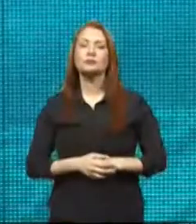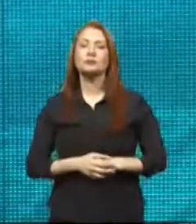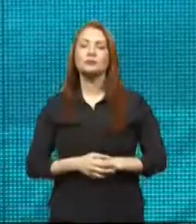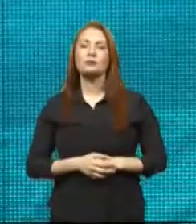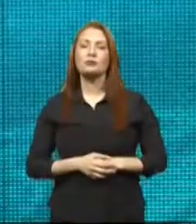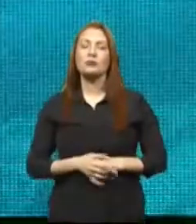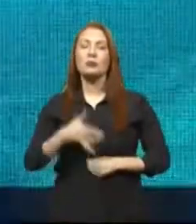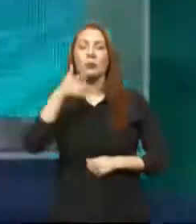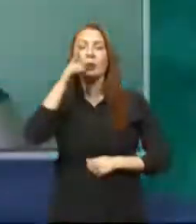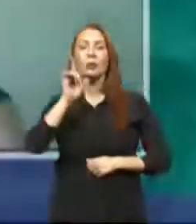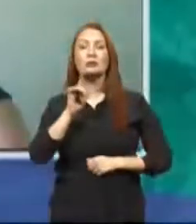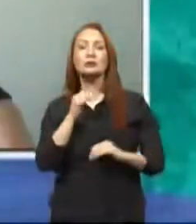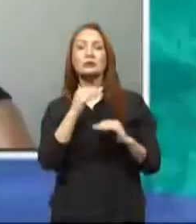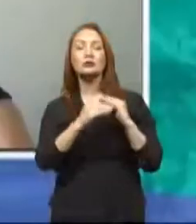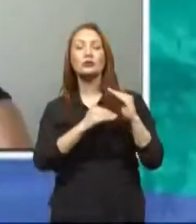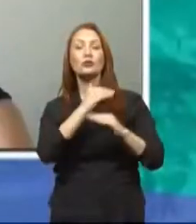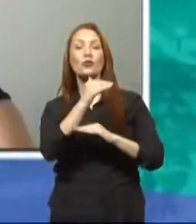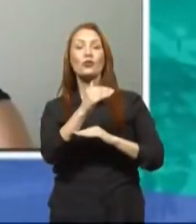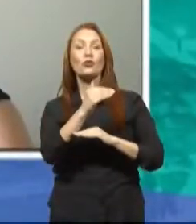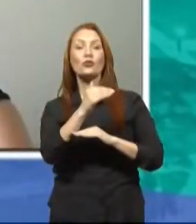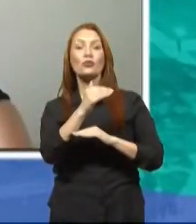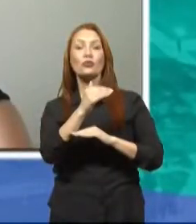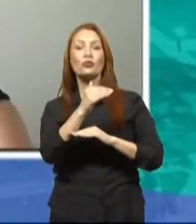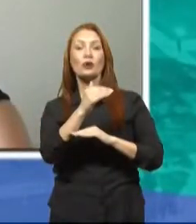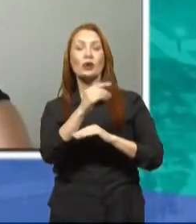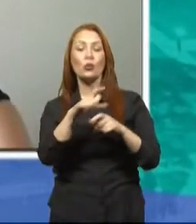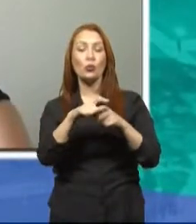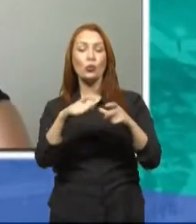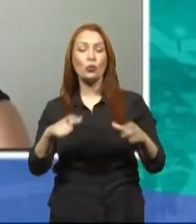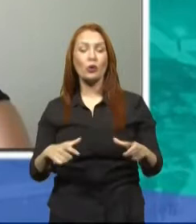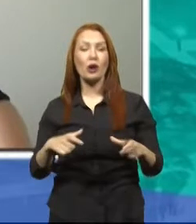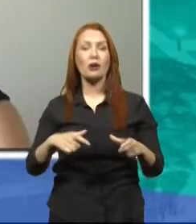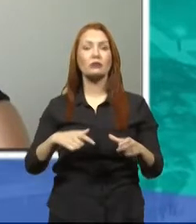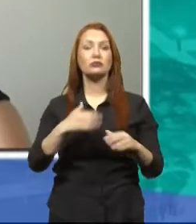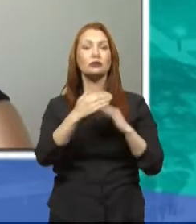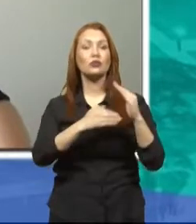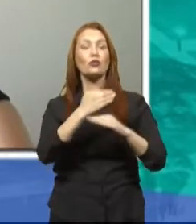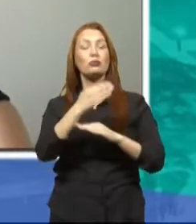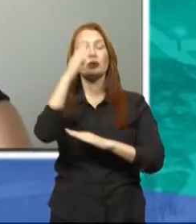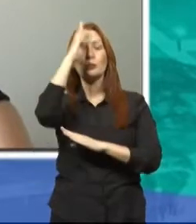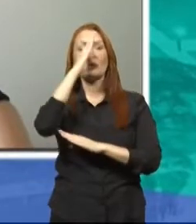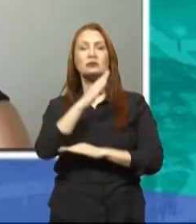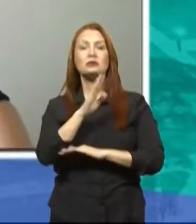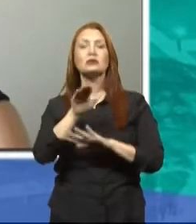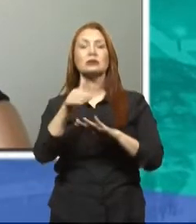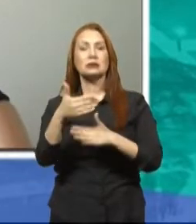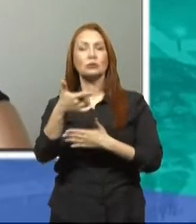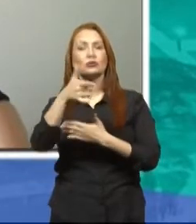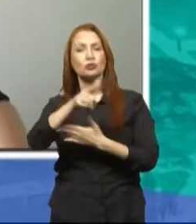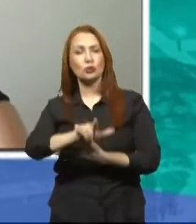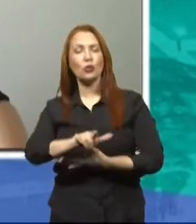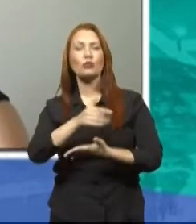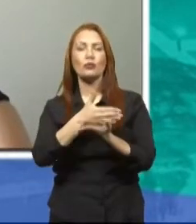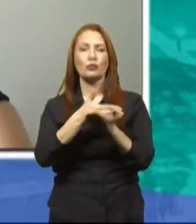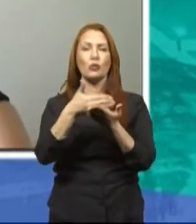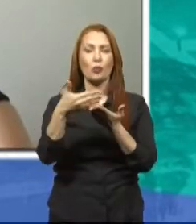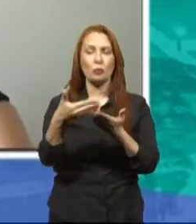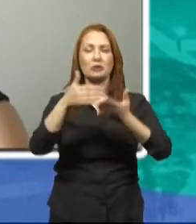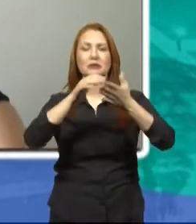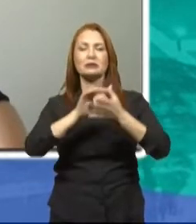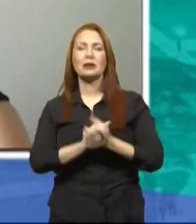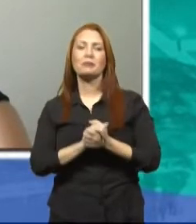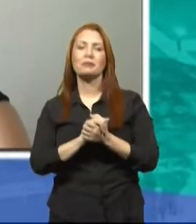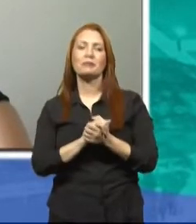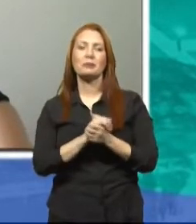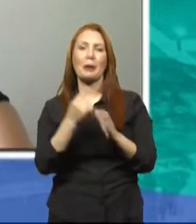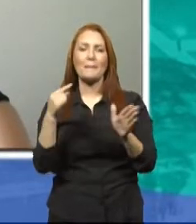para o desenvolvimento local, para o desenvolvimento brasileiro? Então, mais uma vez, eu vou começar a rodada aqui